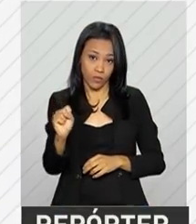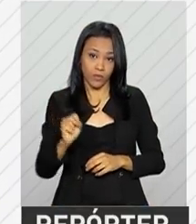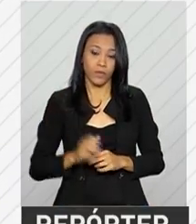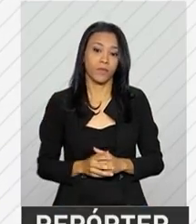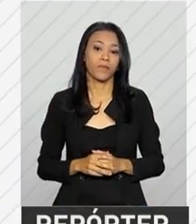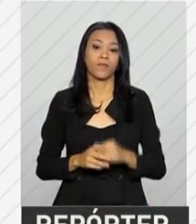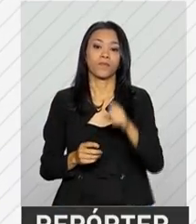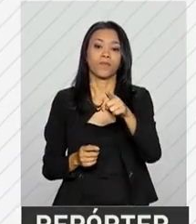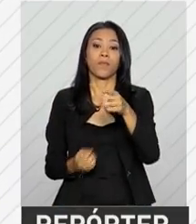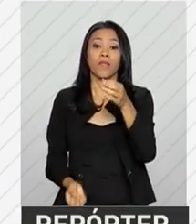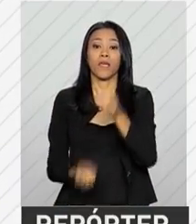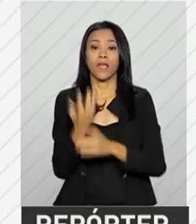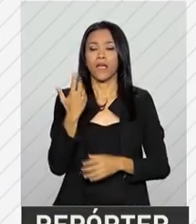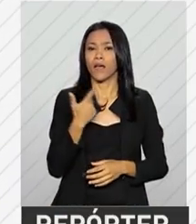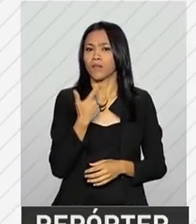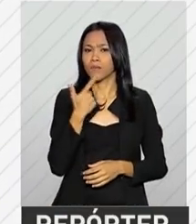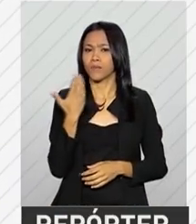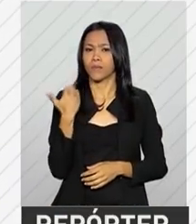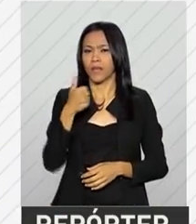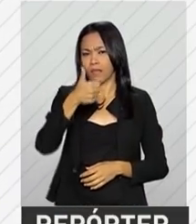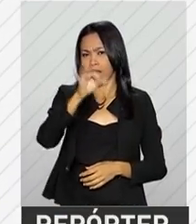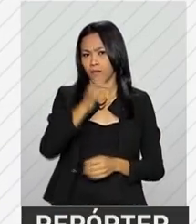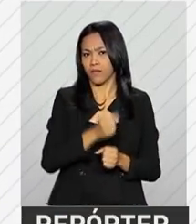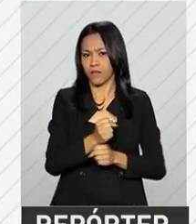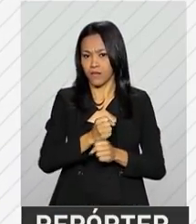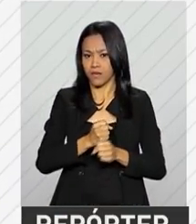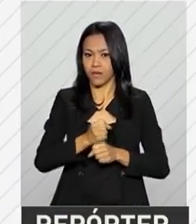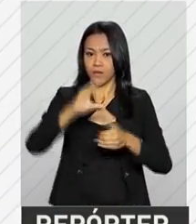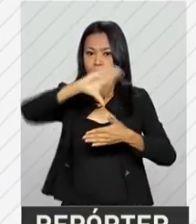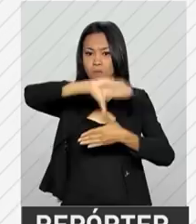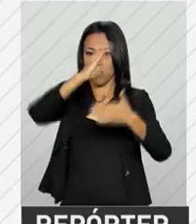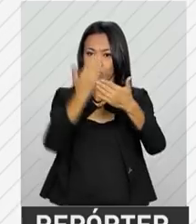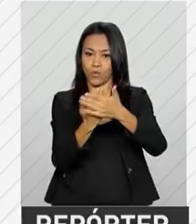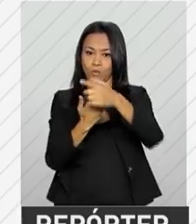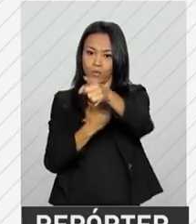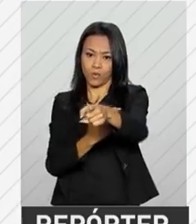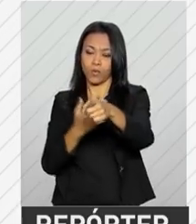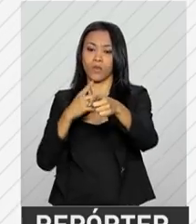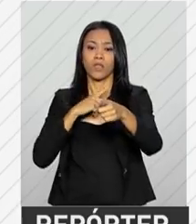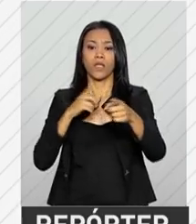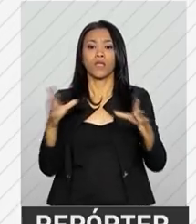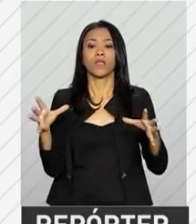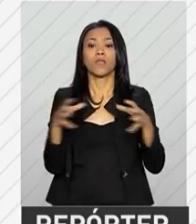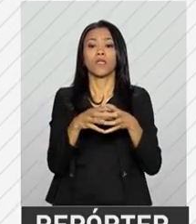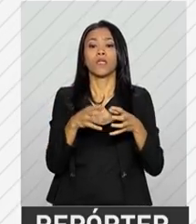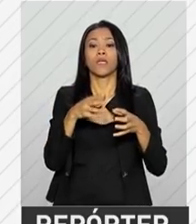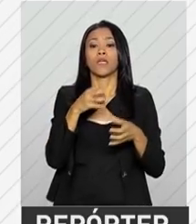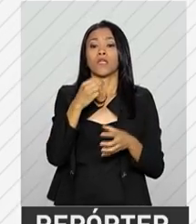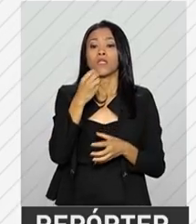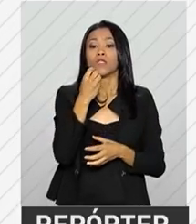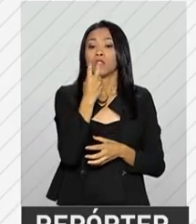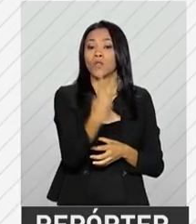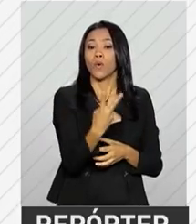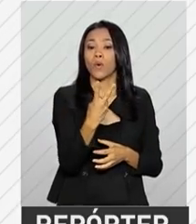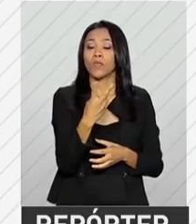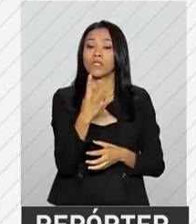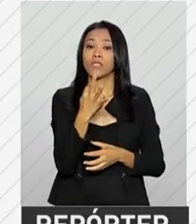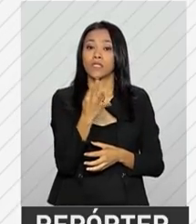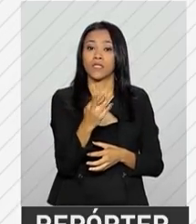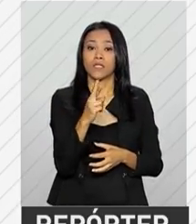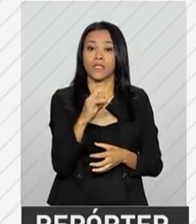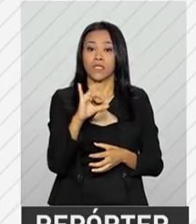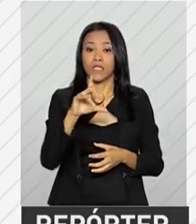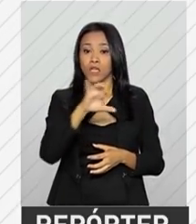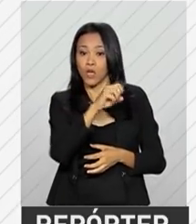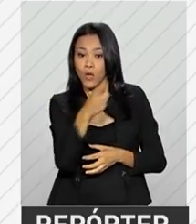criado há pouco mais de duas décadas com o mercosul reúne um produto interno bruto de 2 trilhões e 700 milhões de